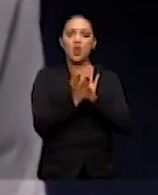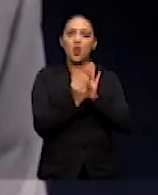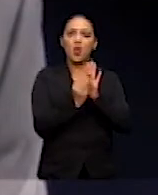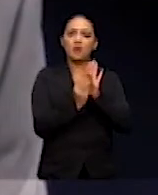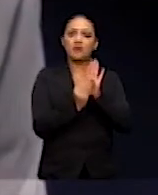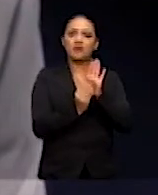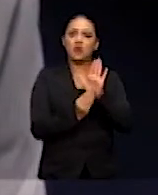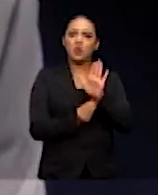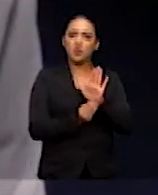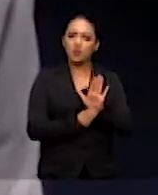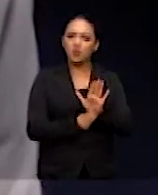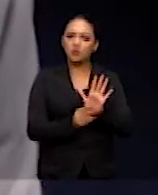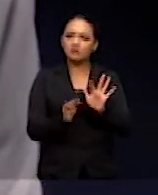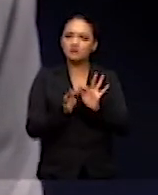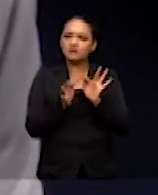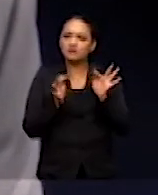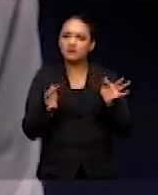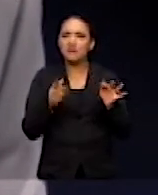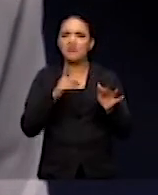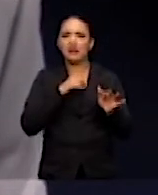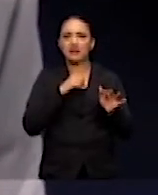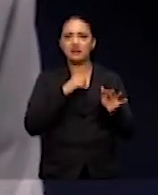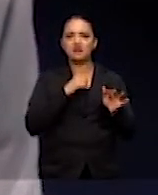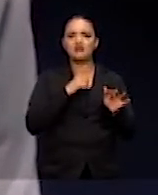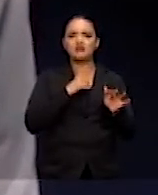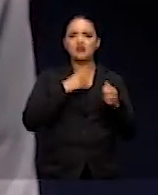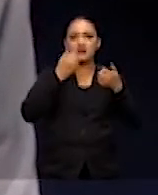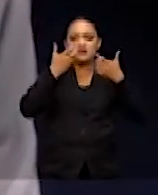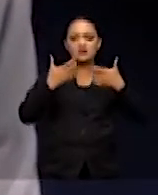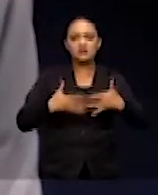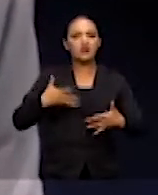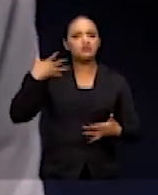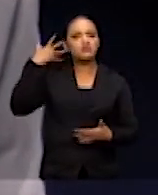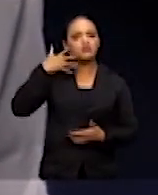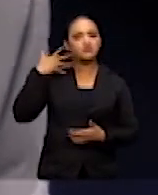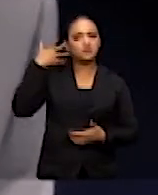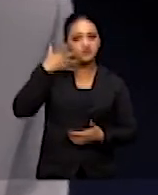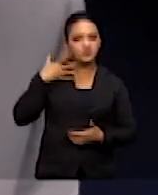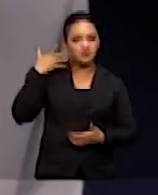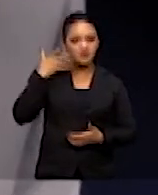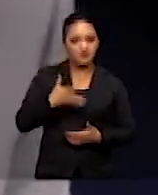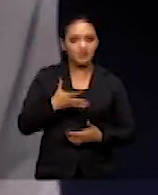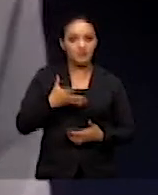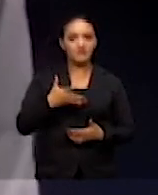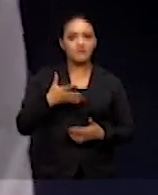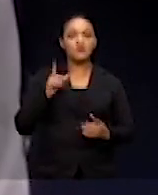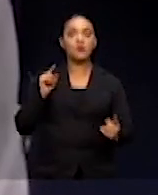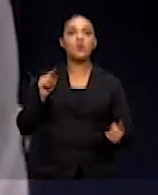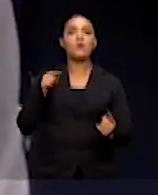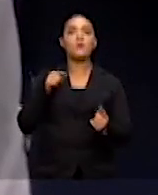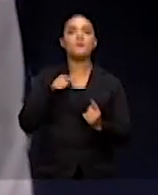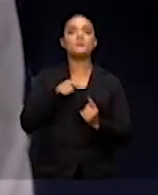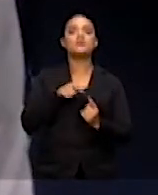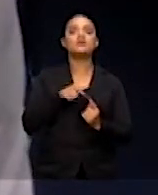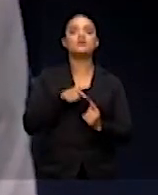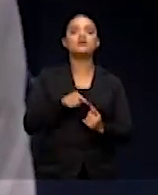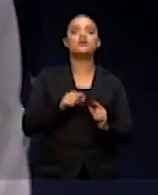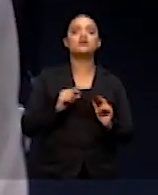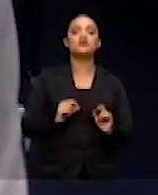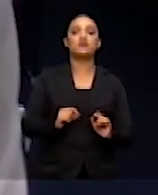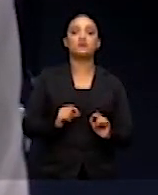e inicial a ser trazido nas exposições, a fim de imprimir um